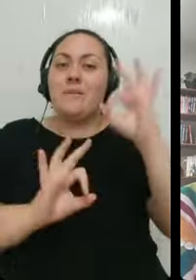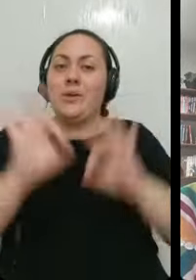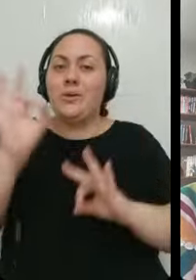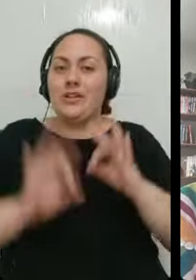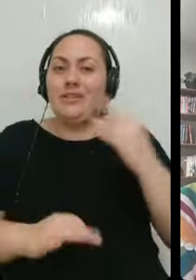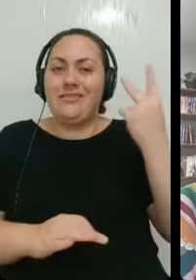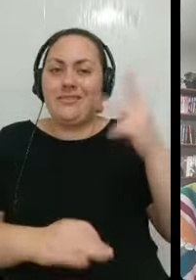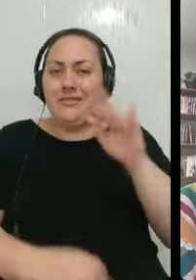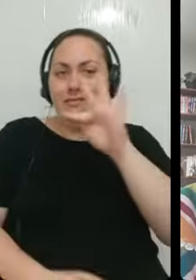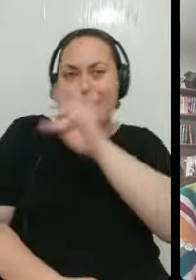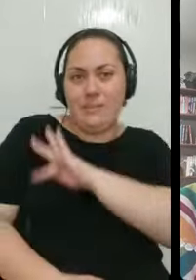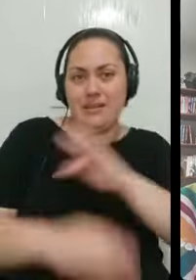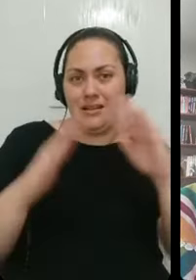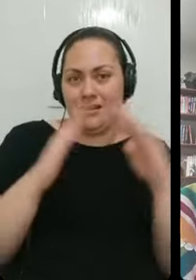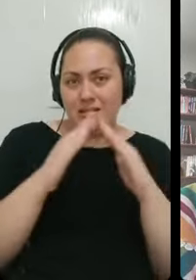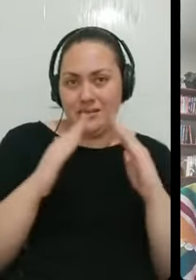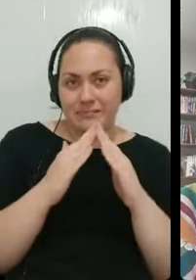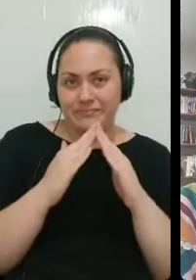E